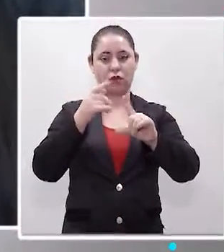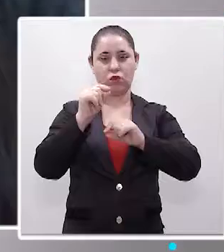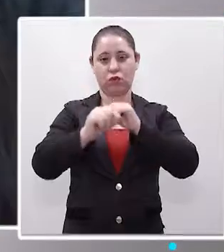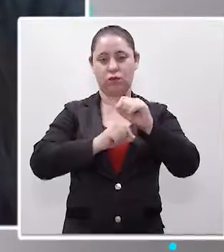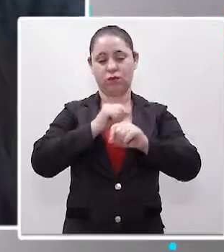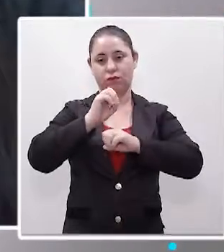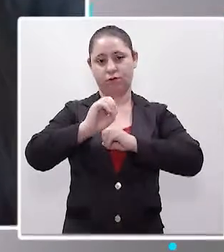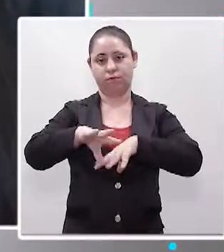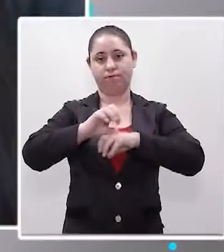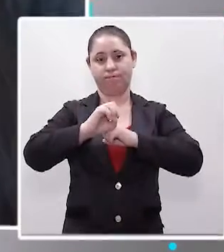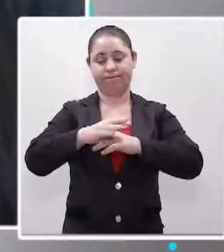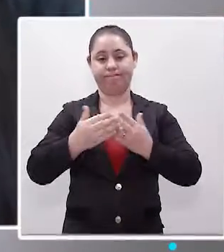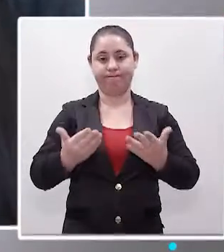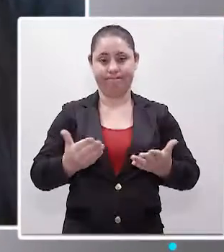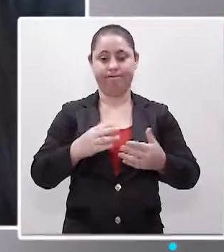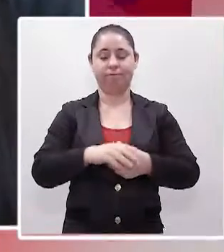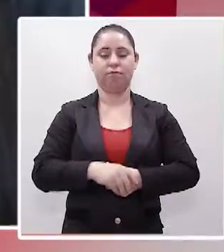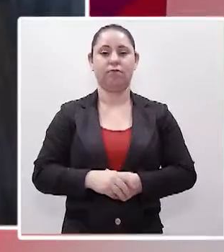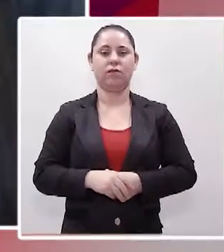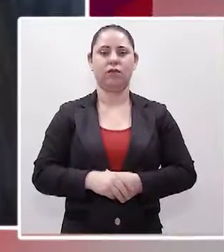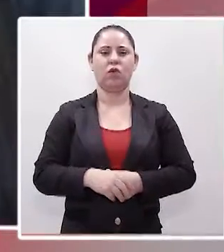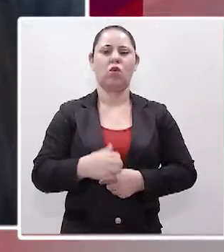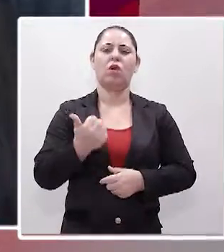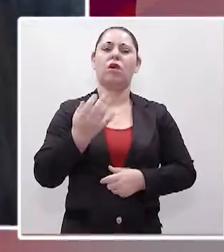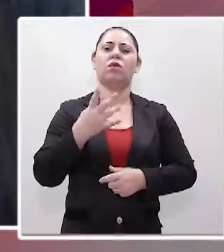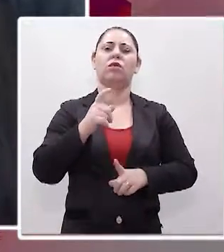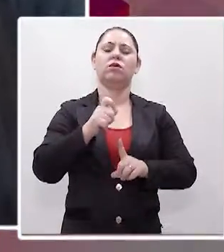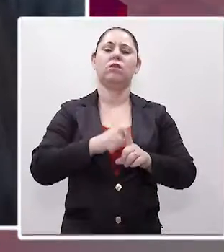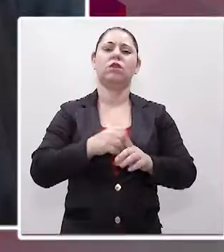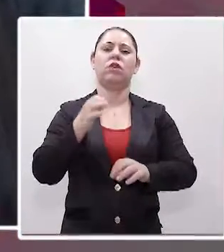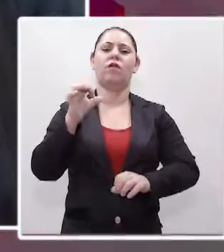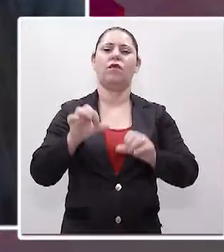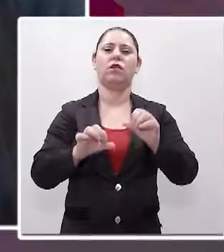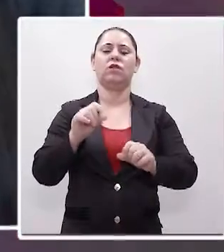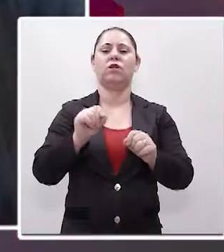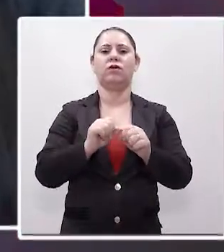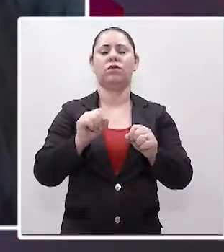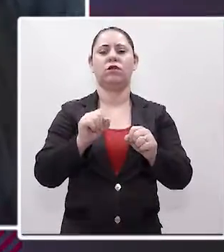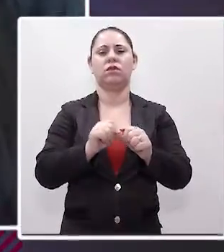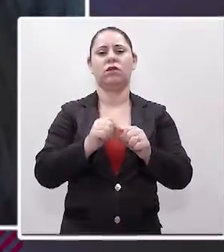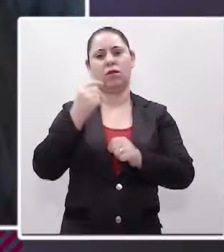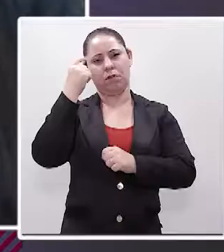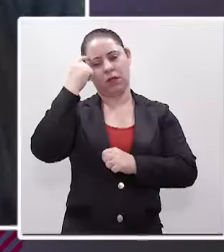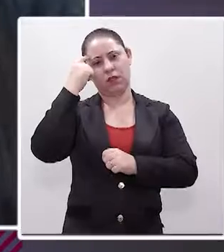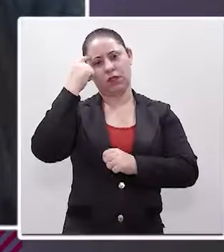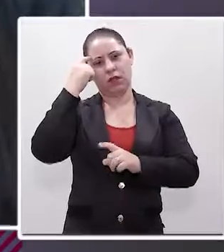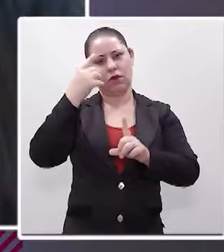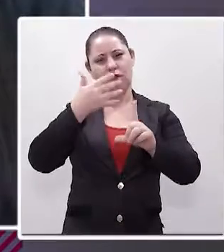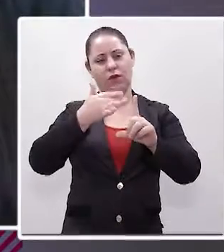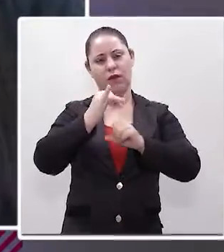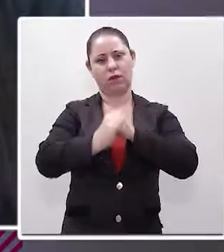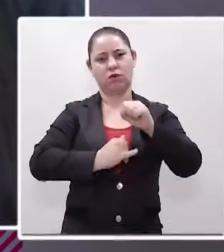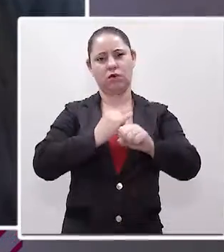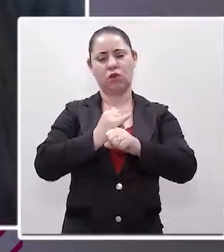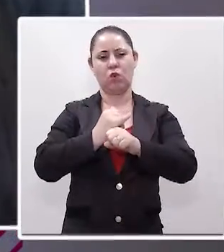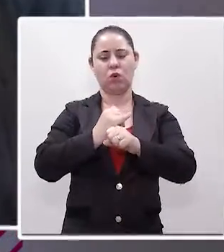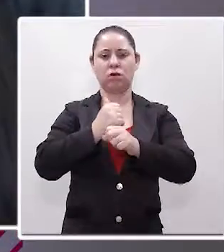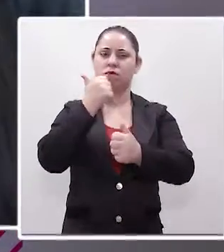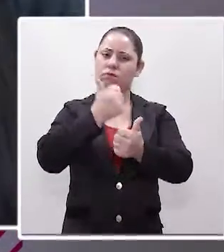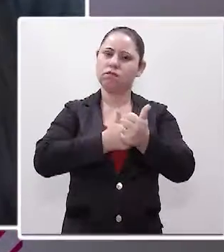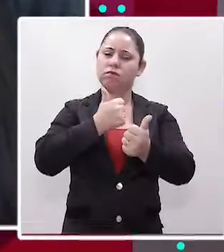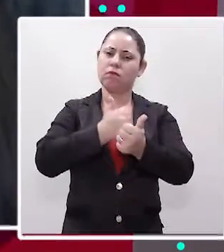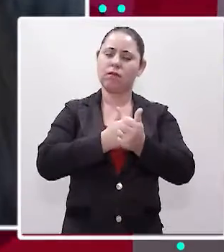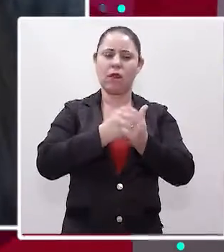aí pela virtualização do ensino, né? Desses 14 meses, que avaliação a senhora faz? Você acha que essa